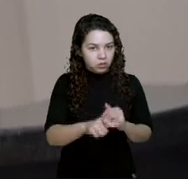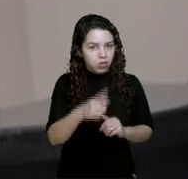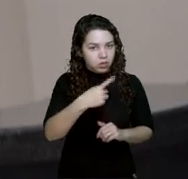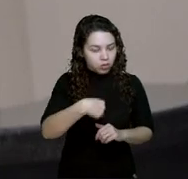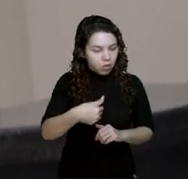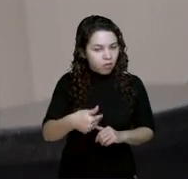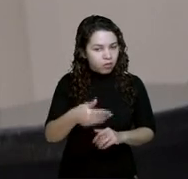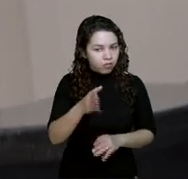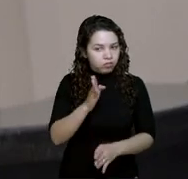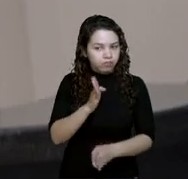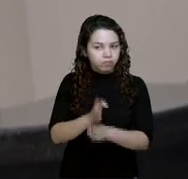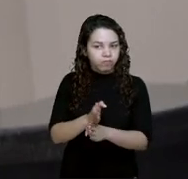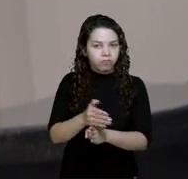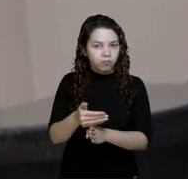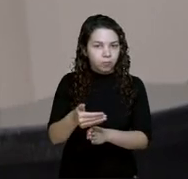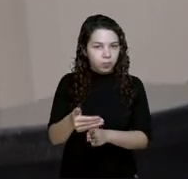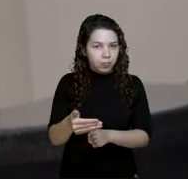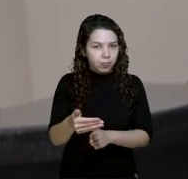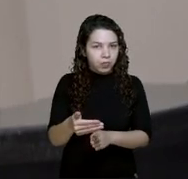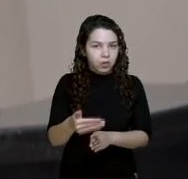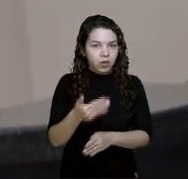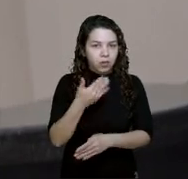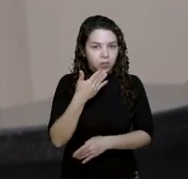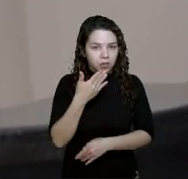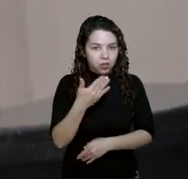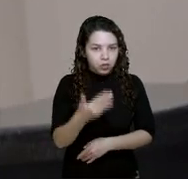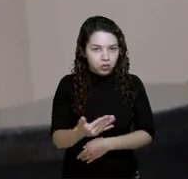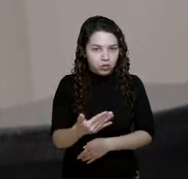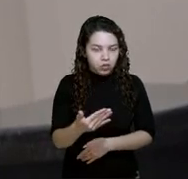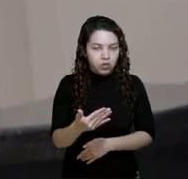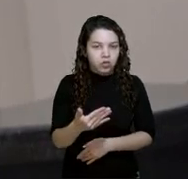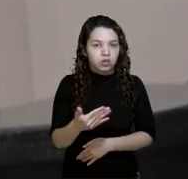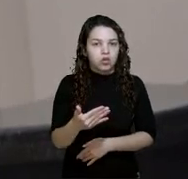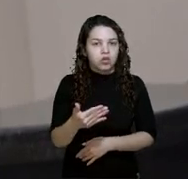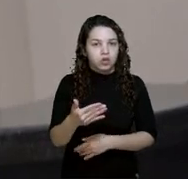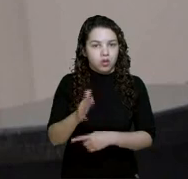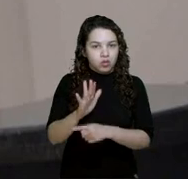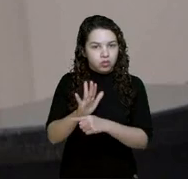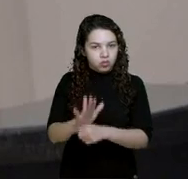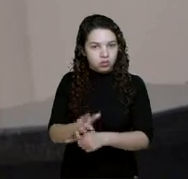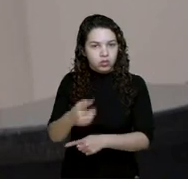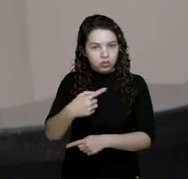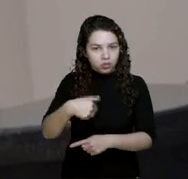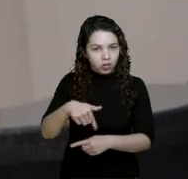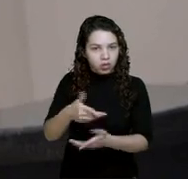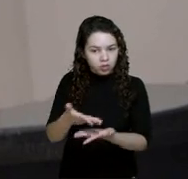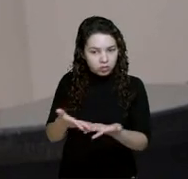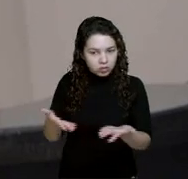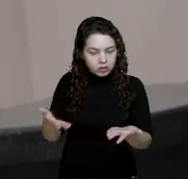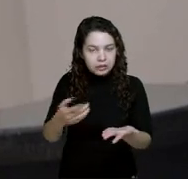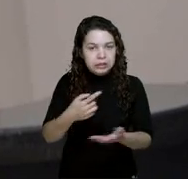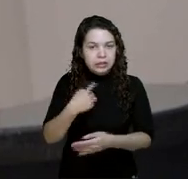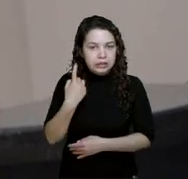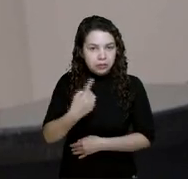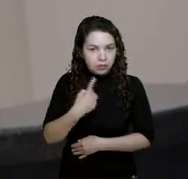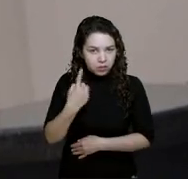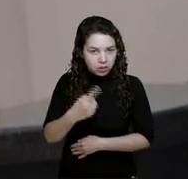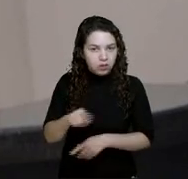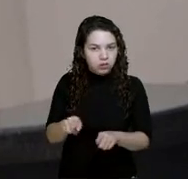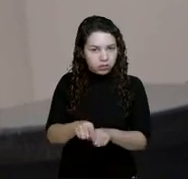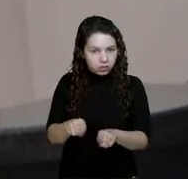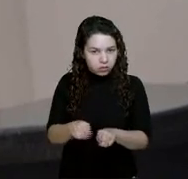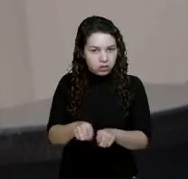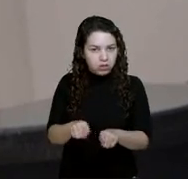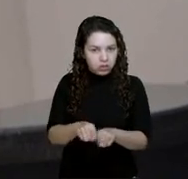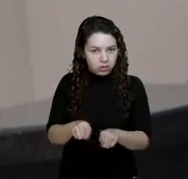descobrir, reiterar o pedido de providências e pedir igualmente que os nossos colegas deputados e deputadas possam se manifestar